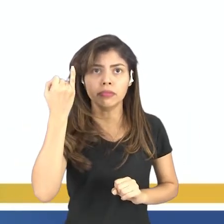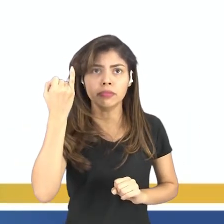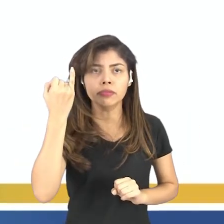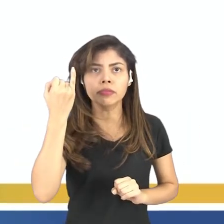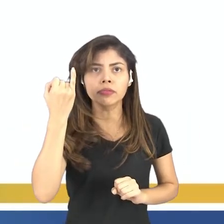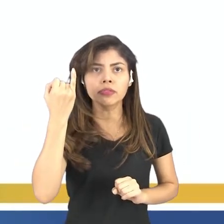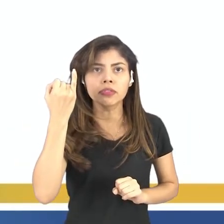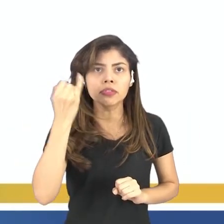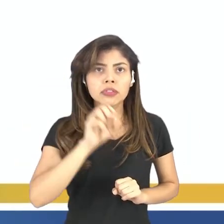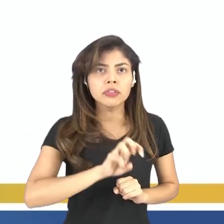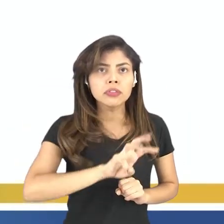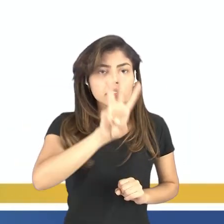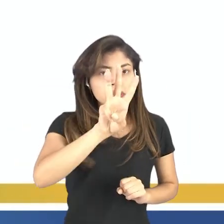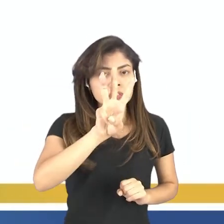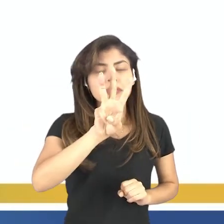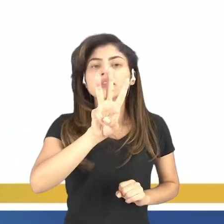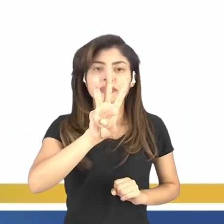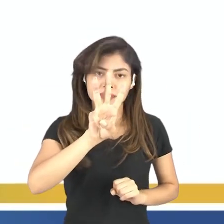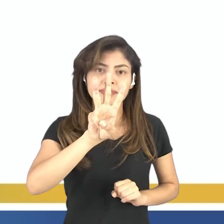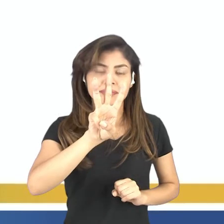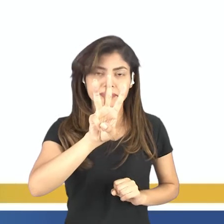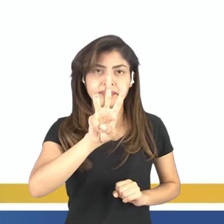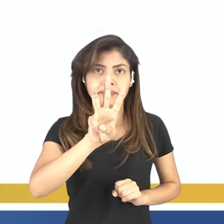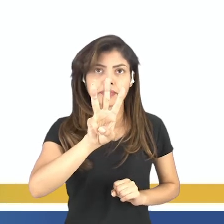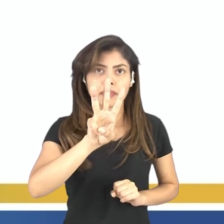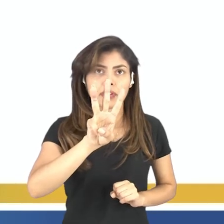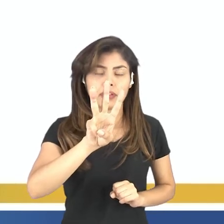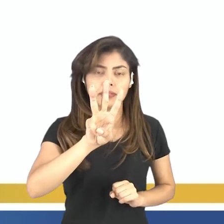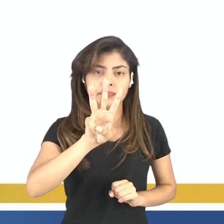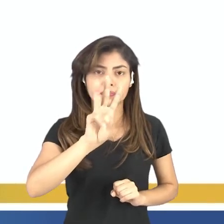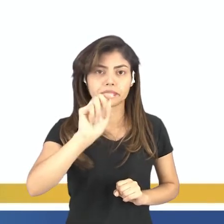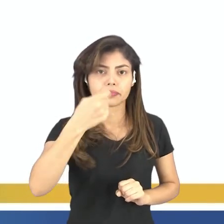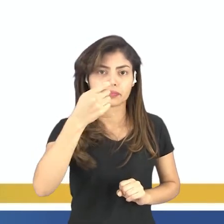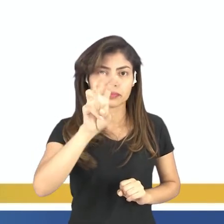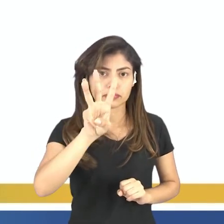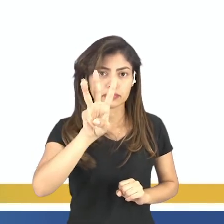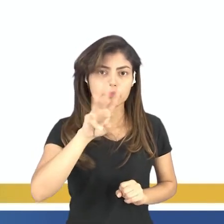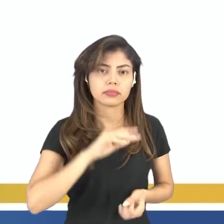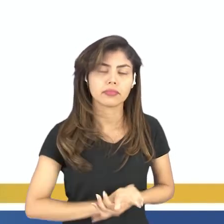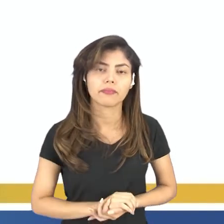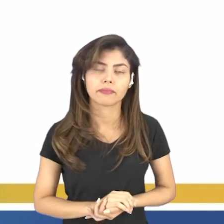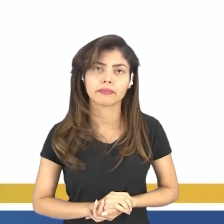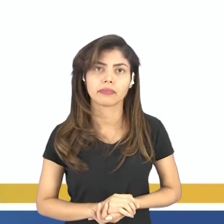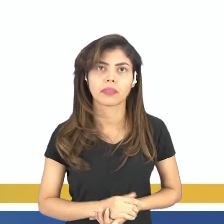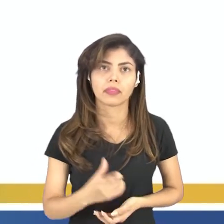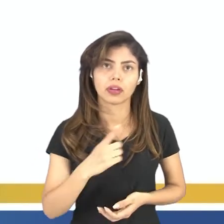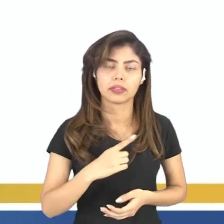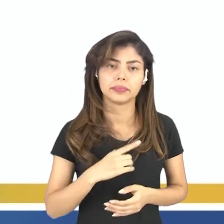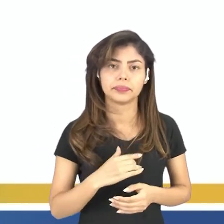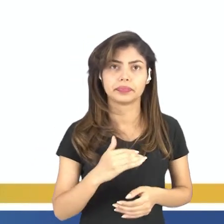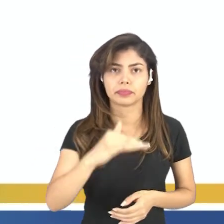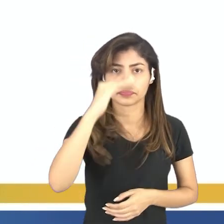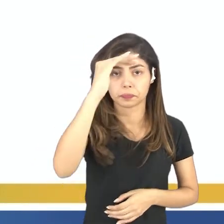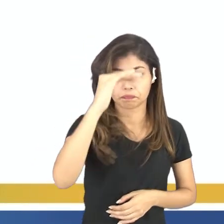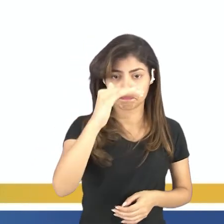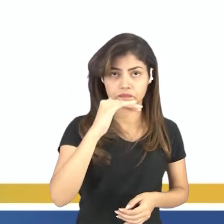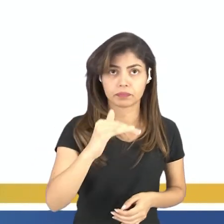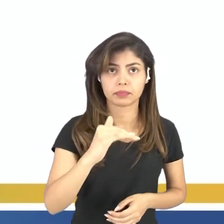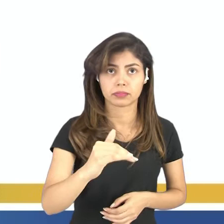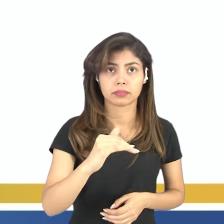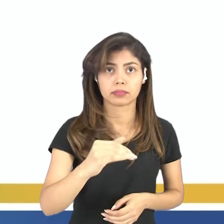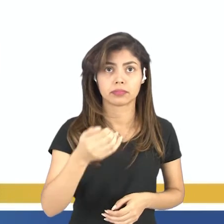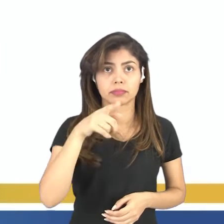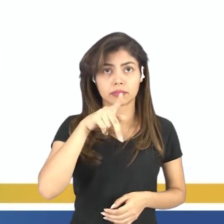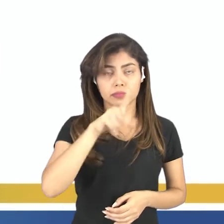potência dada em watt, onde o símbolo é W, né? E temos os seus múltiplos, que é o quilowatt, que no caso 1000